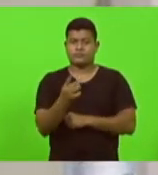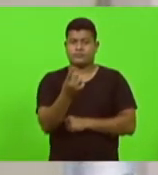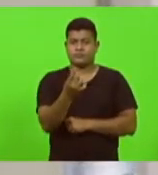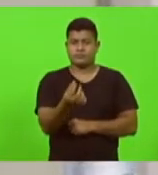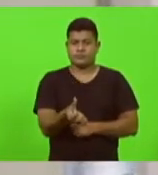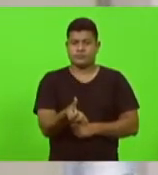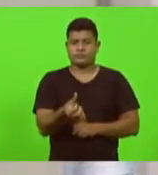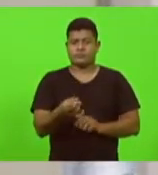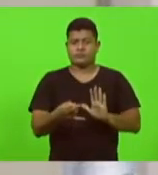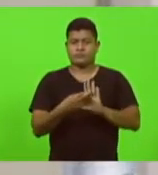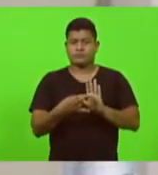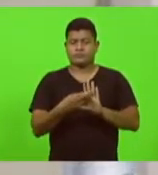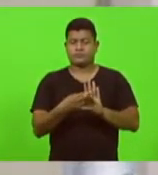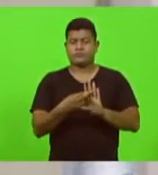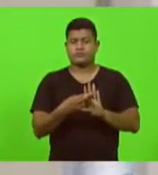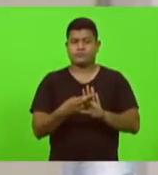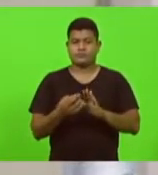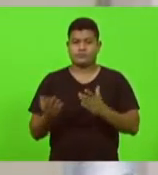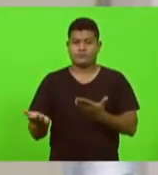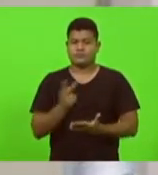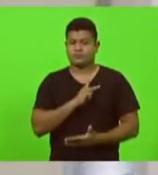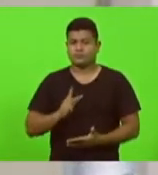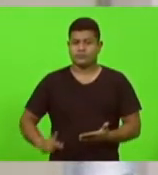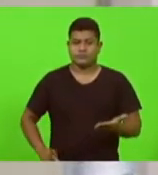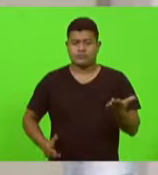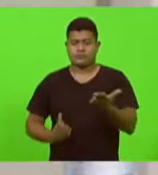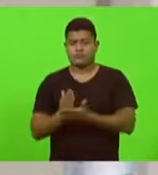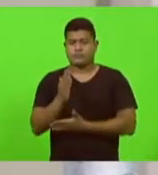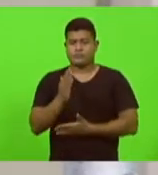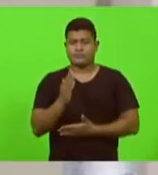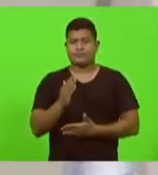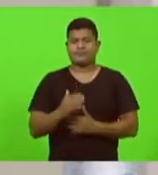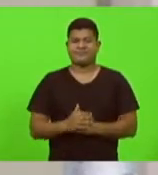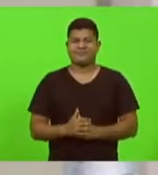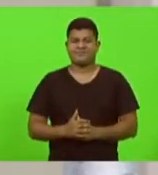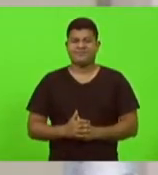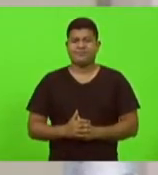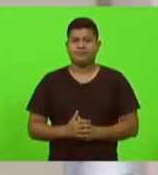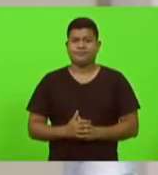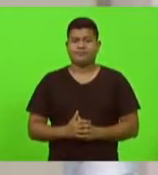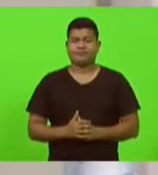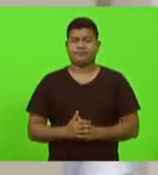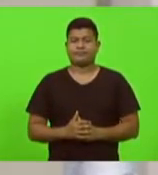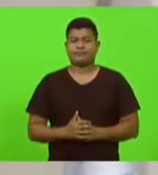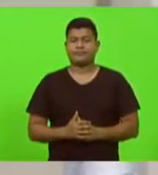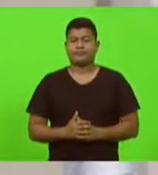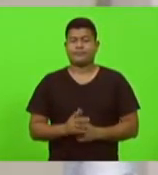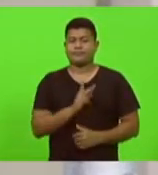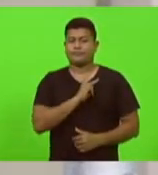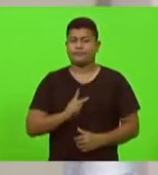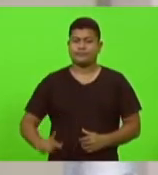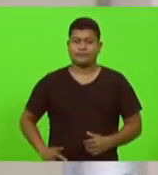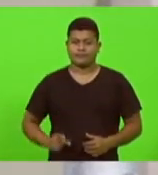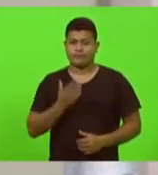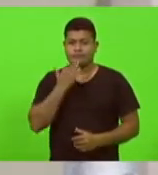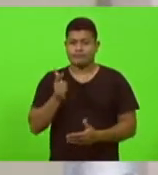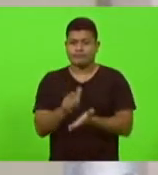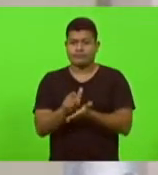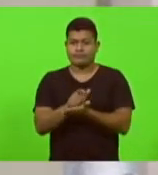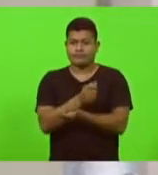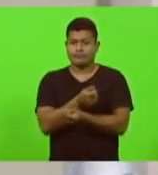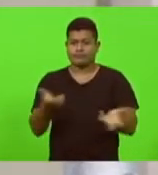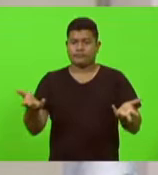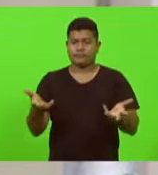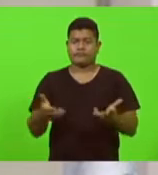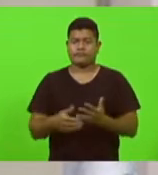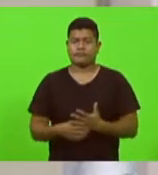do Regimento Interno, o senhor presidente deu a por aprovada. Expediente. O senhor presidente solicitou que se procedesse à